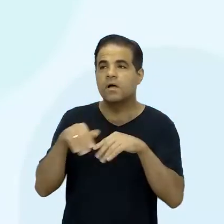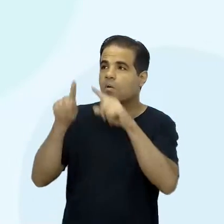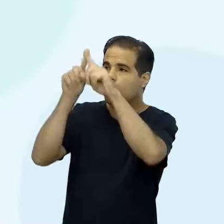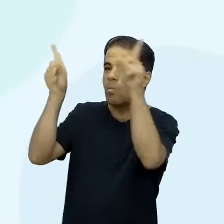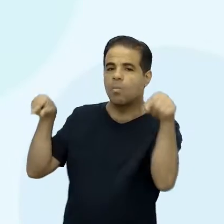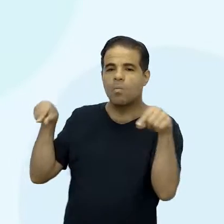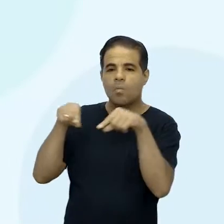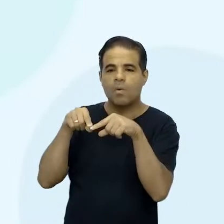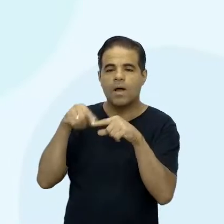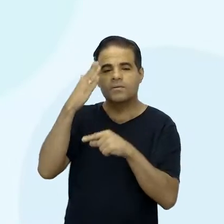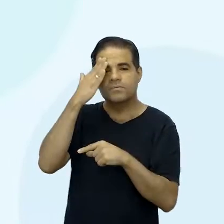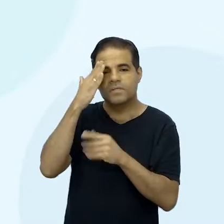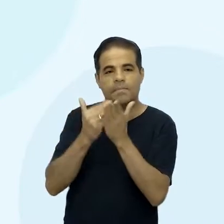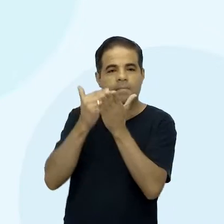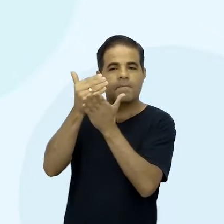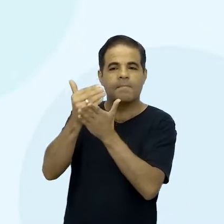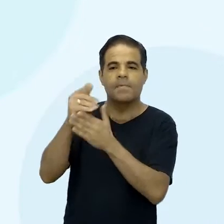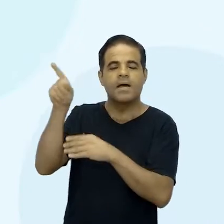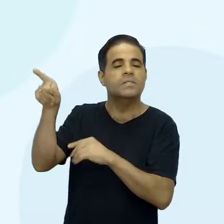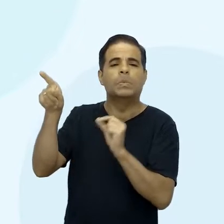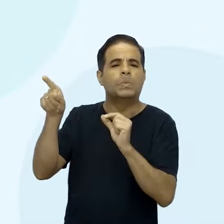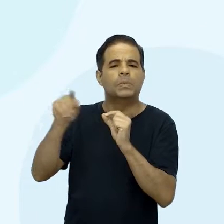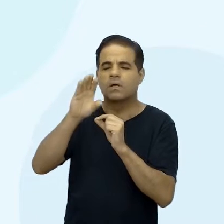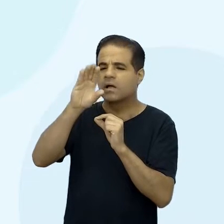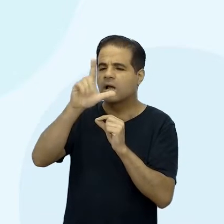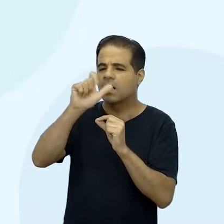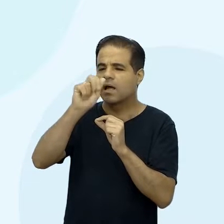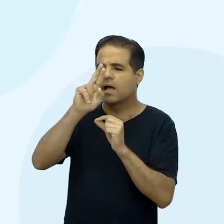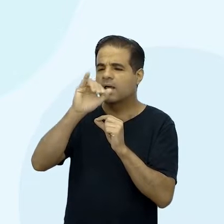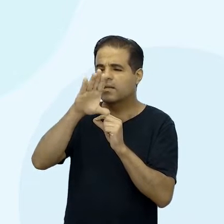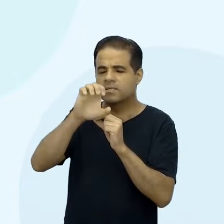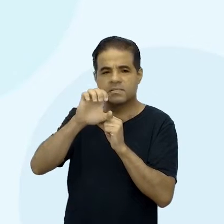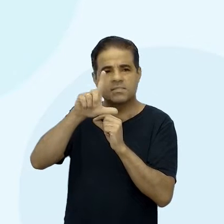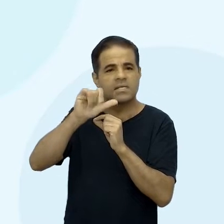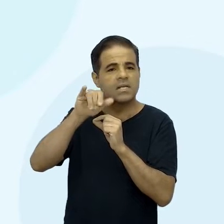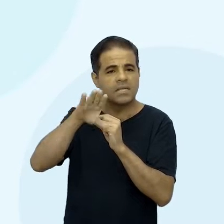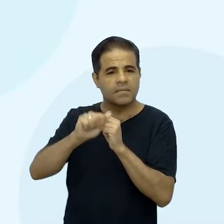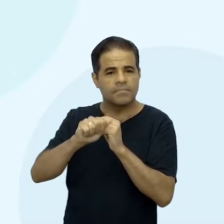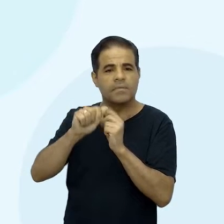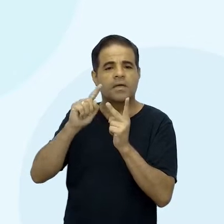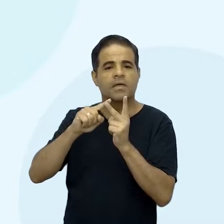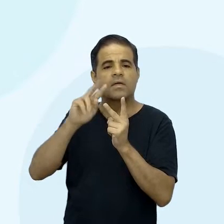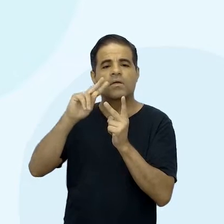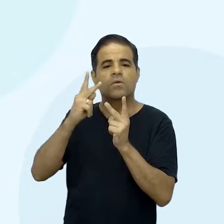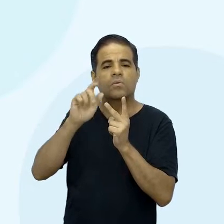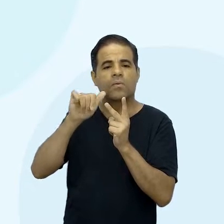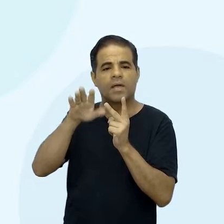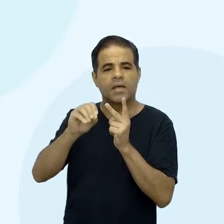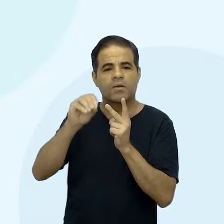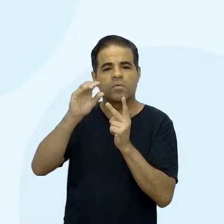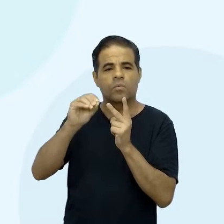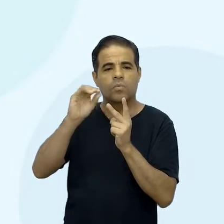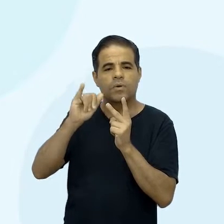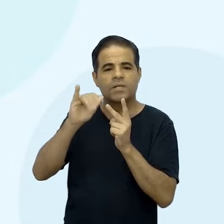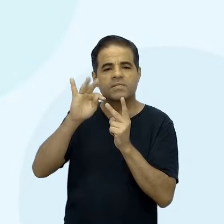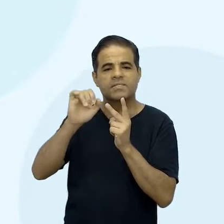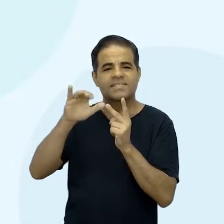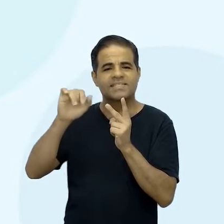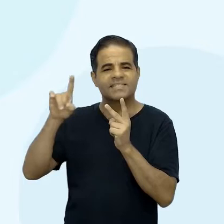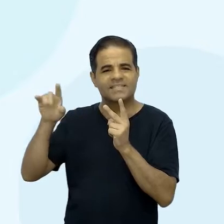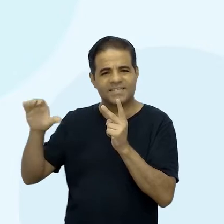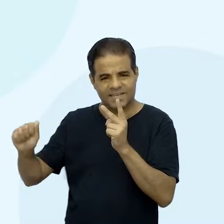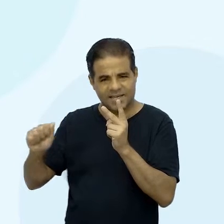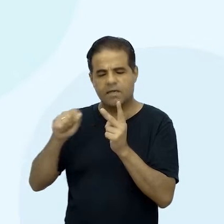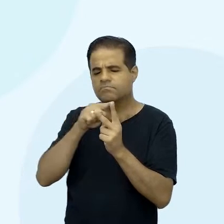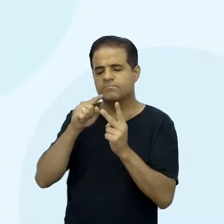aí na tela, ó, que vai falar sobre a Clarice Lima e o Hélio Oiticica. O Hélio Oiticica, então tem aí os dois